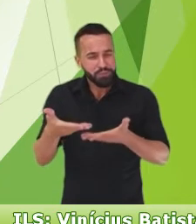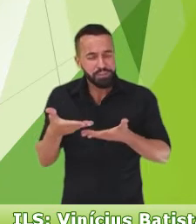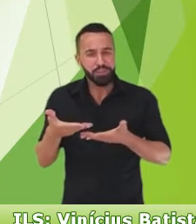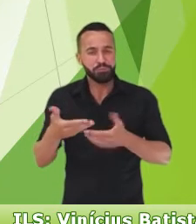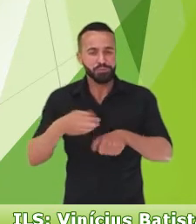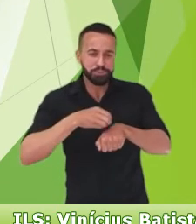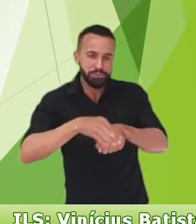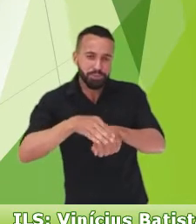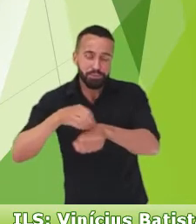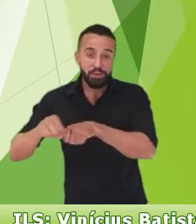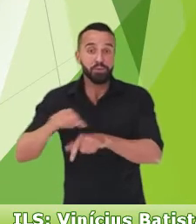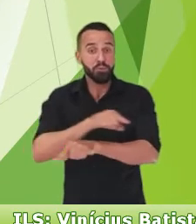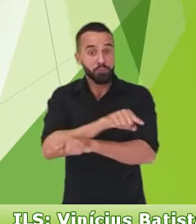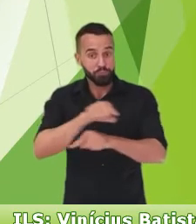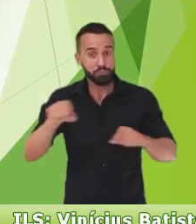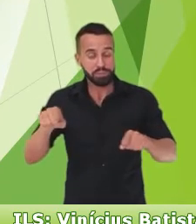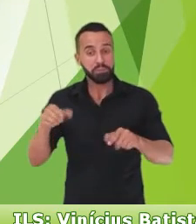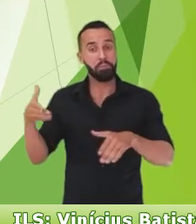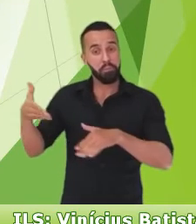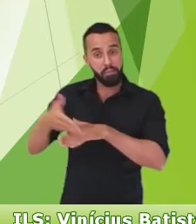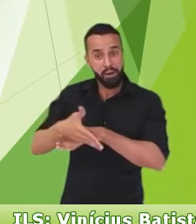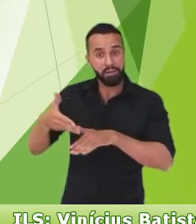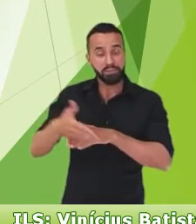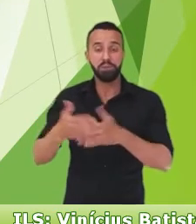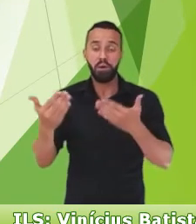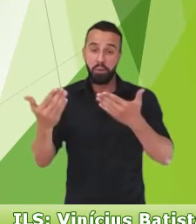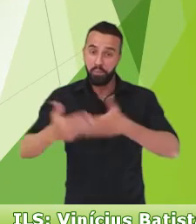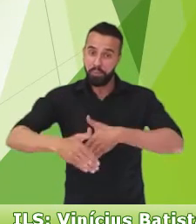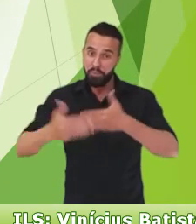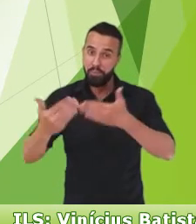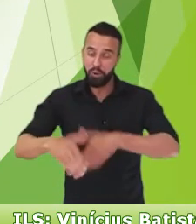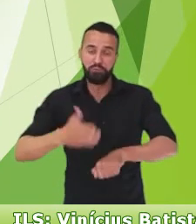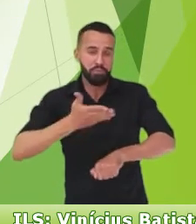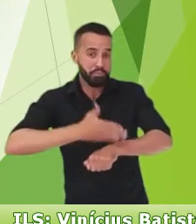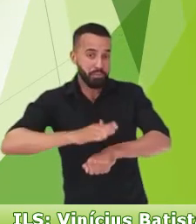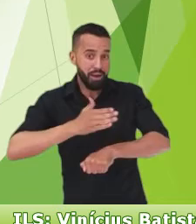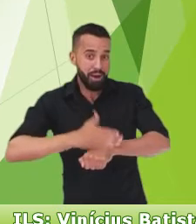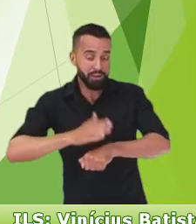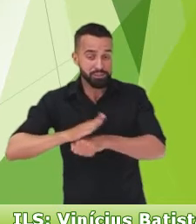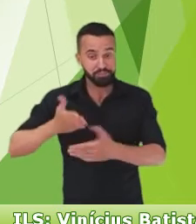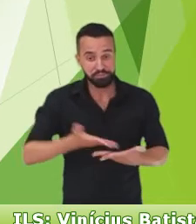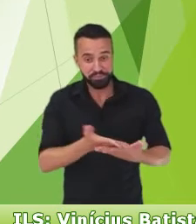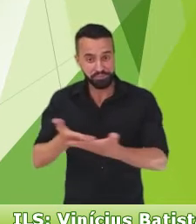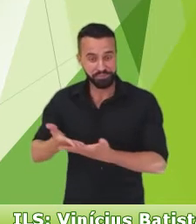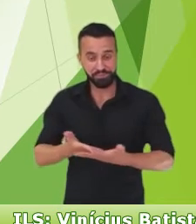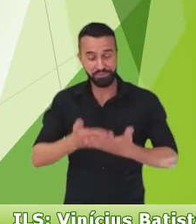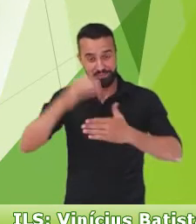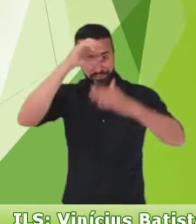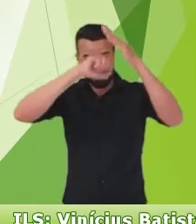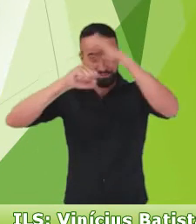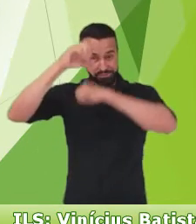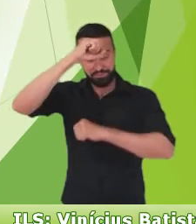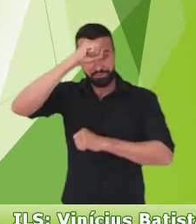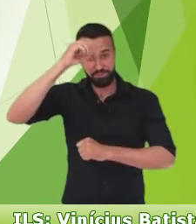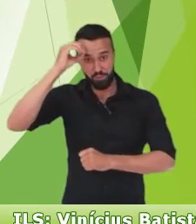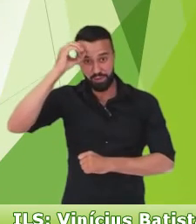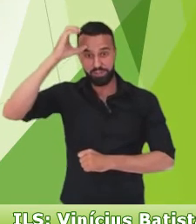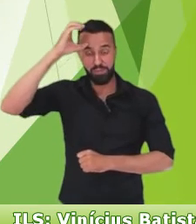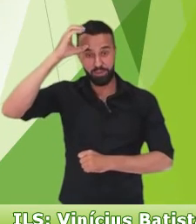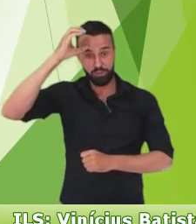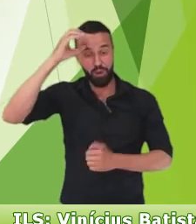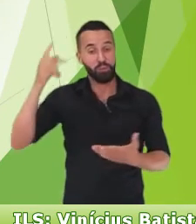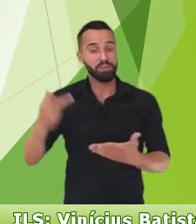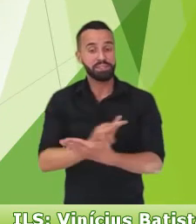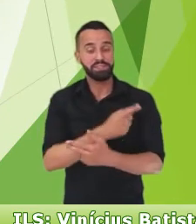reforçamos que participem do simulado da maratona do conhecimento que vai acontecer em duas